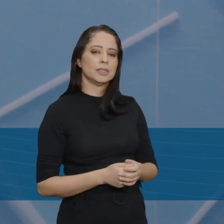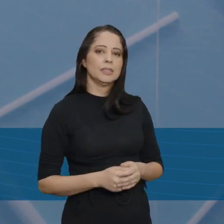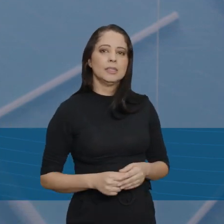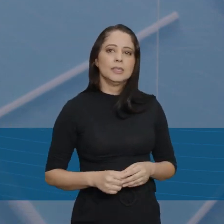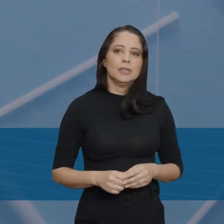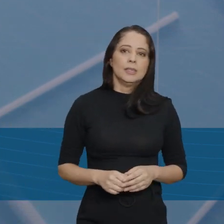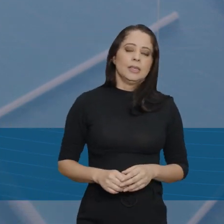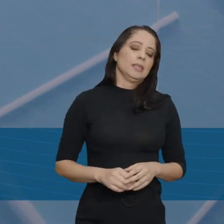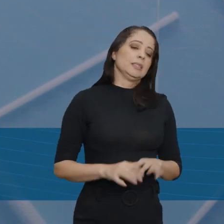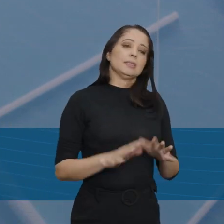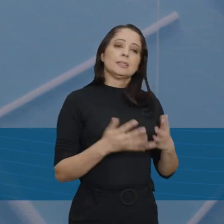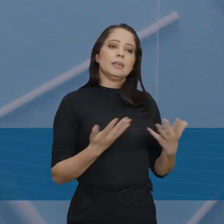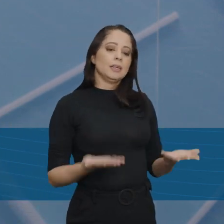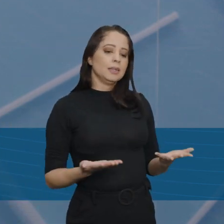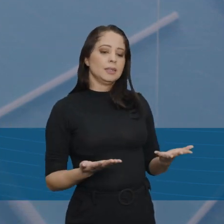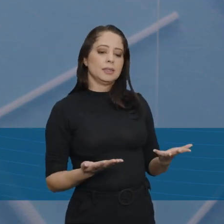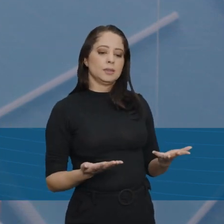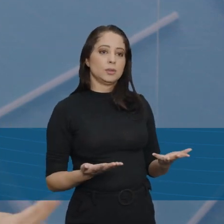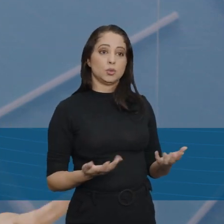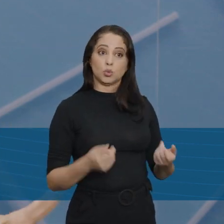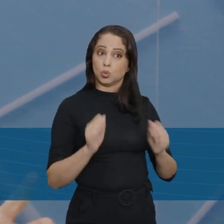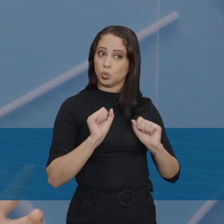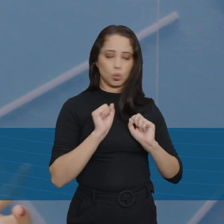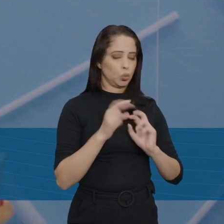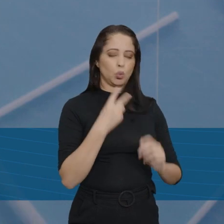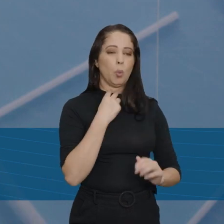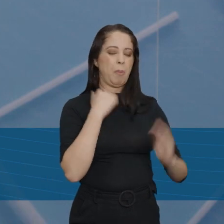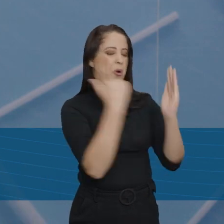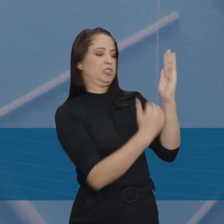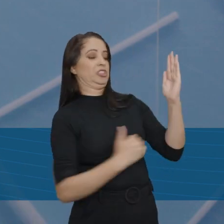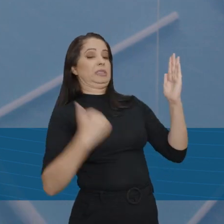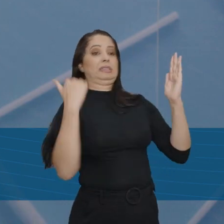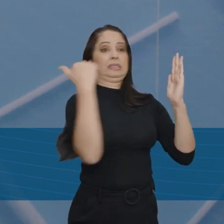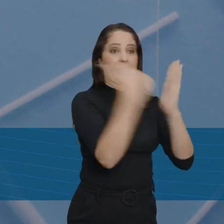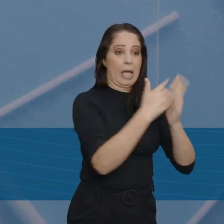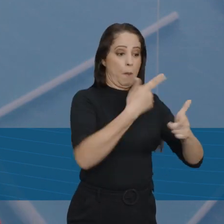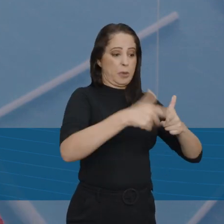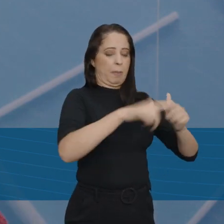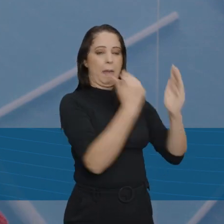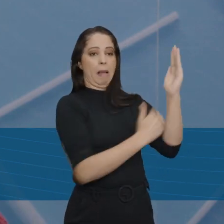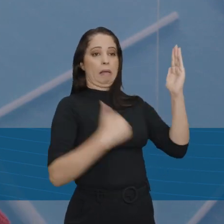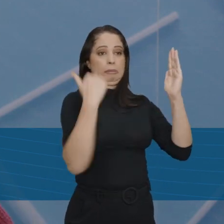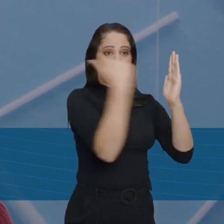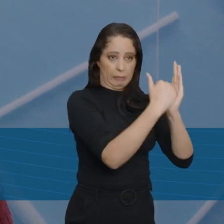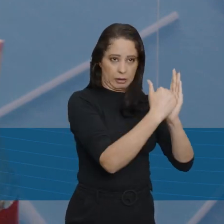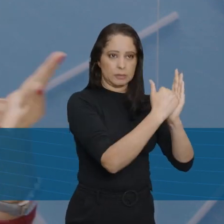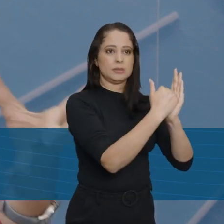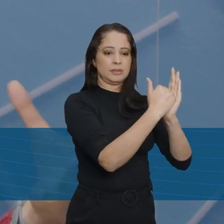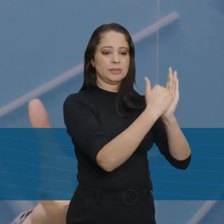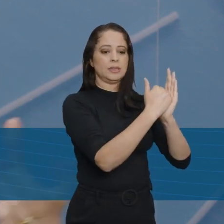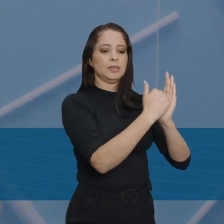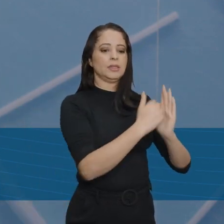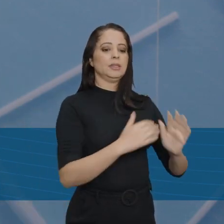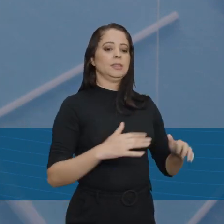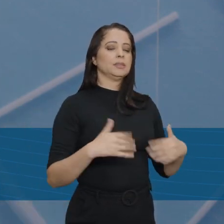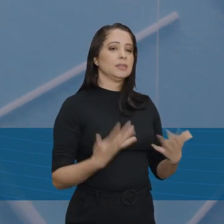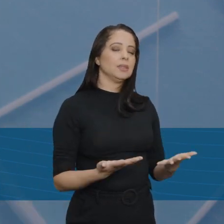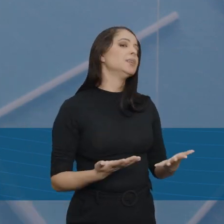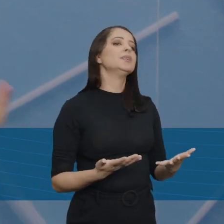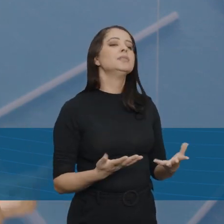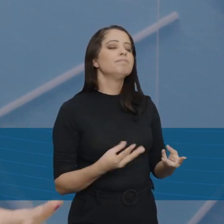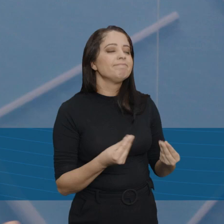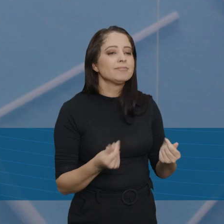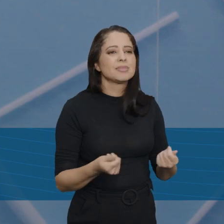né, Dani? Não aumentar, né, não tornar aquilo um acontecimento aí de